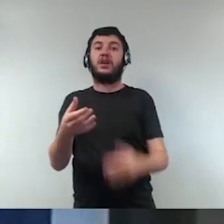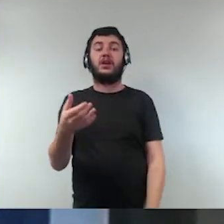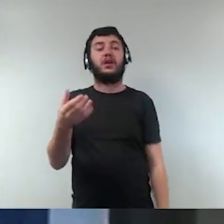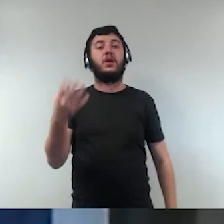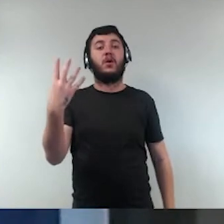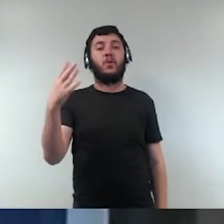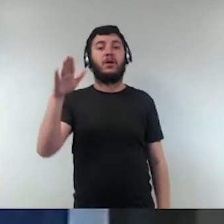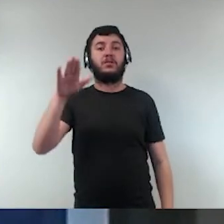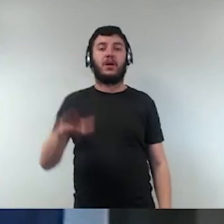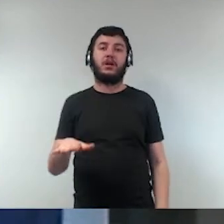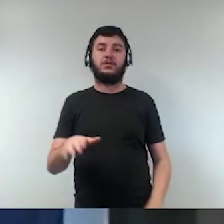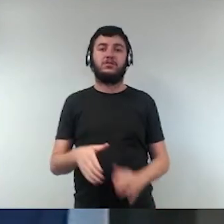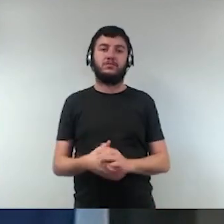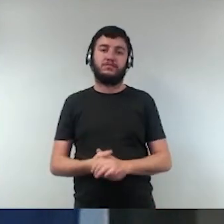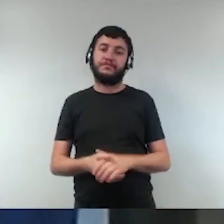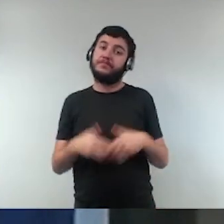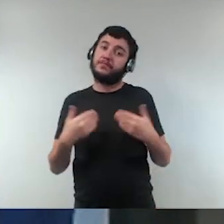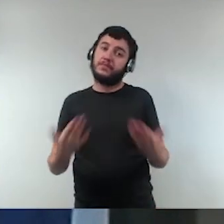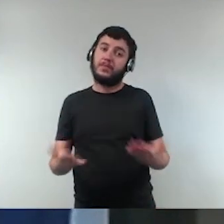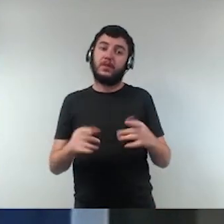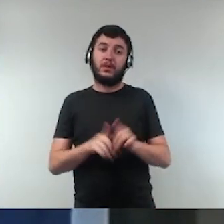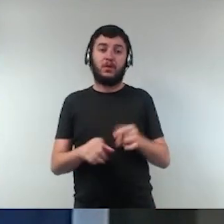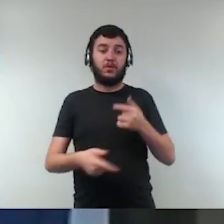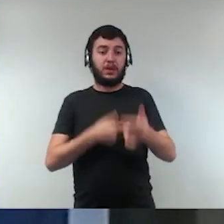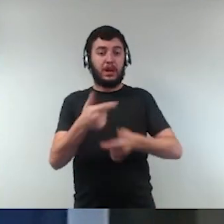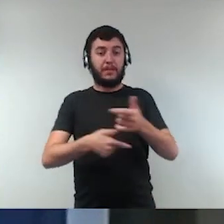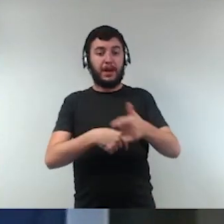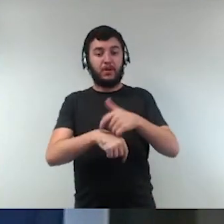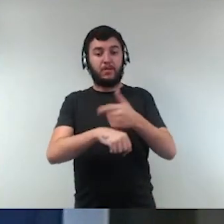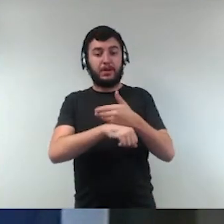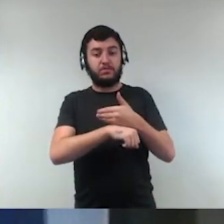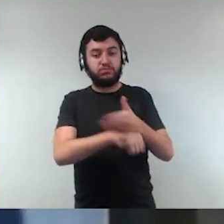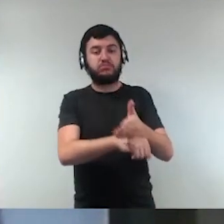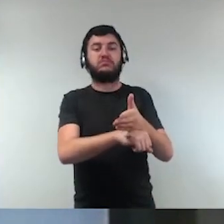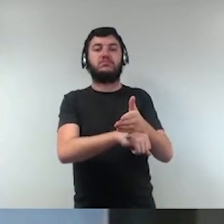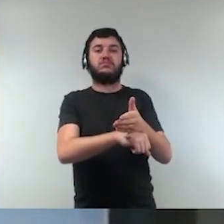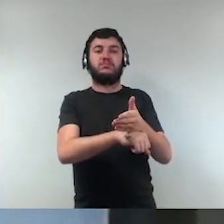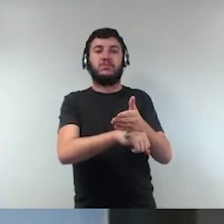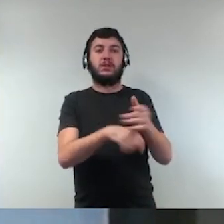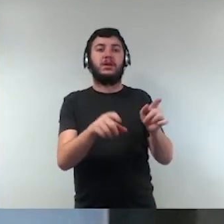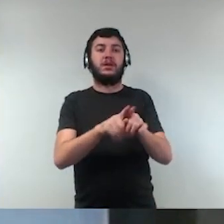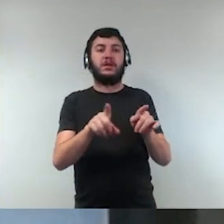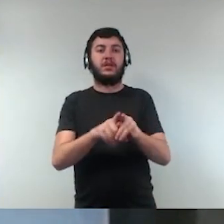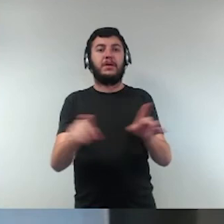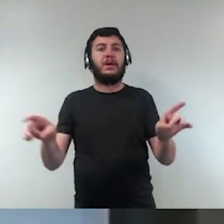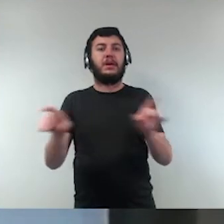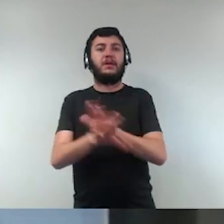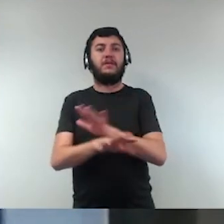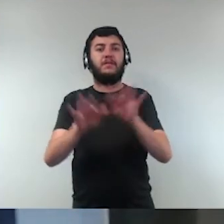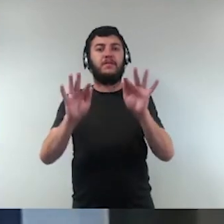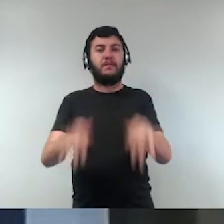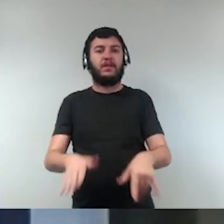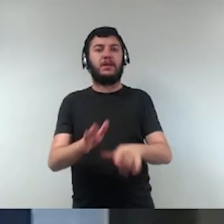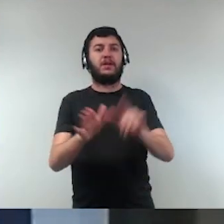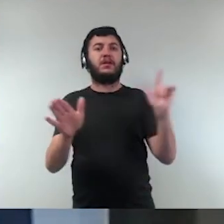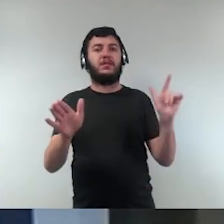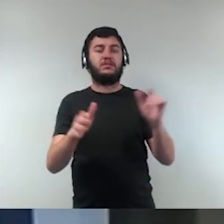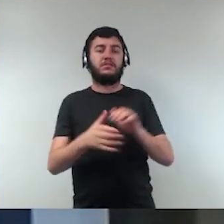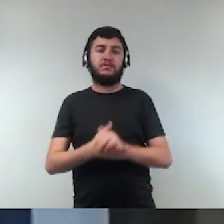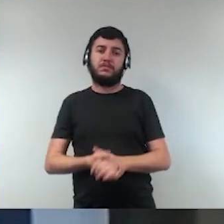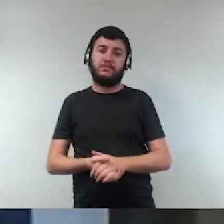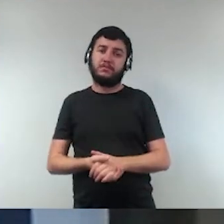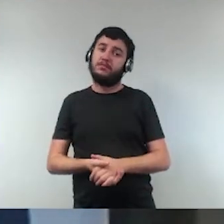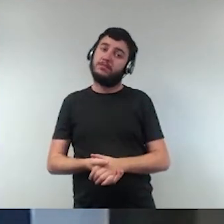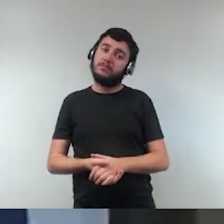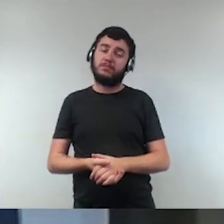iniciando depois do ordinário, por assim dizer, e encerrando antes. Então,